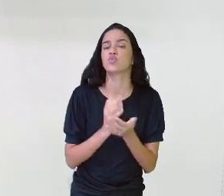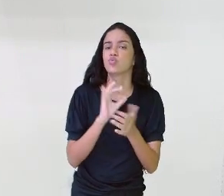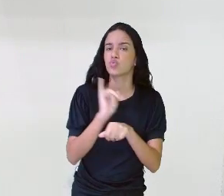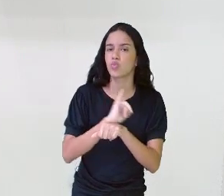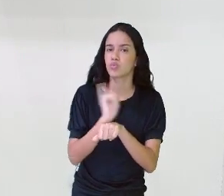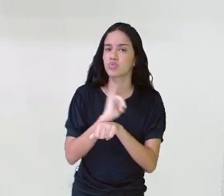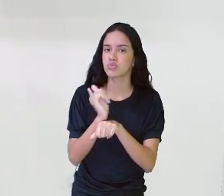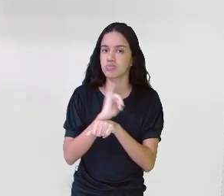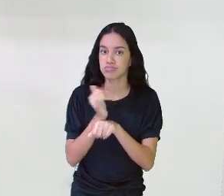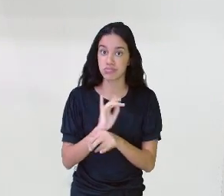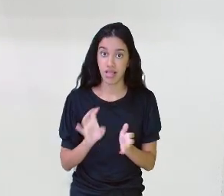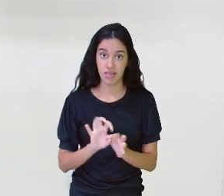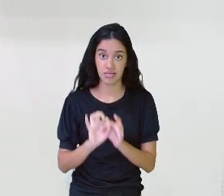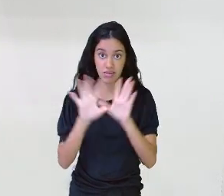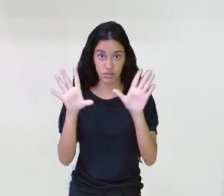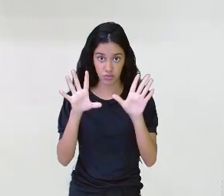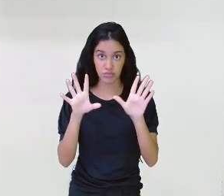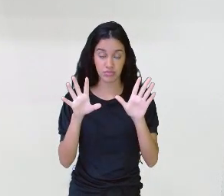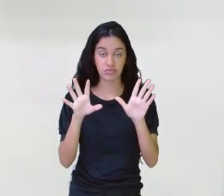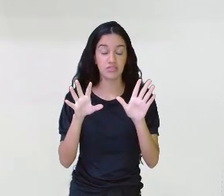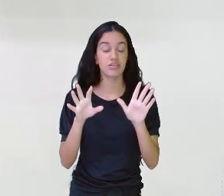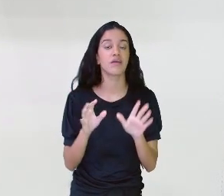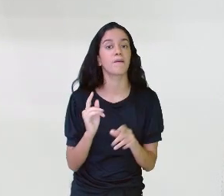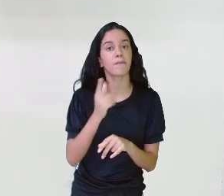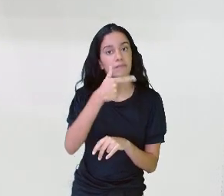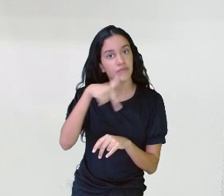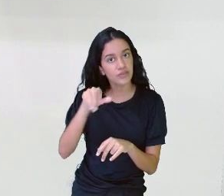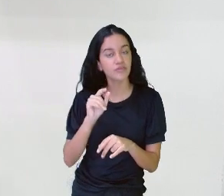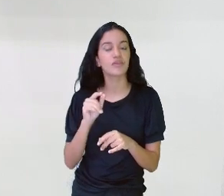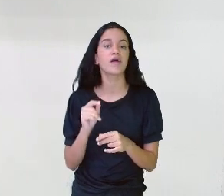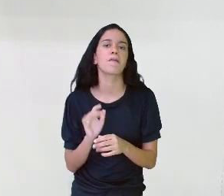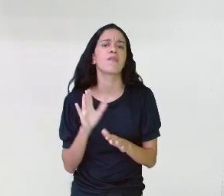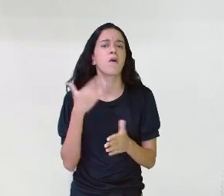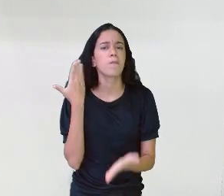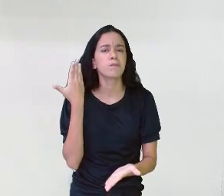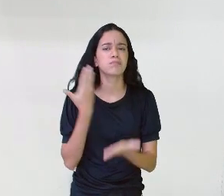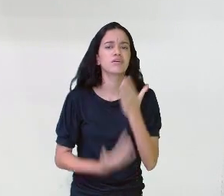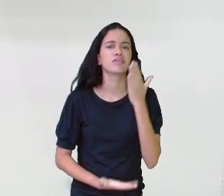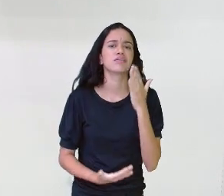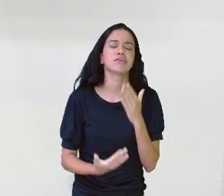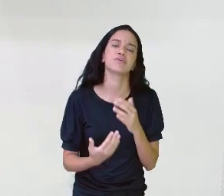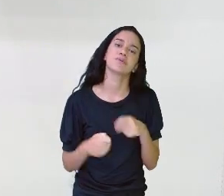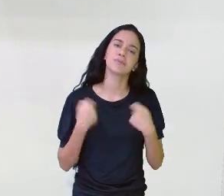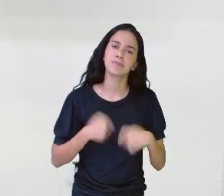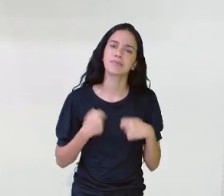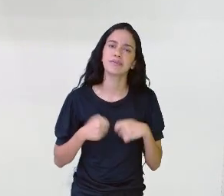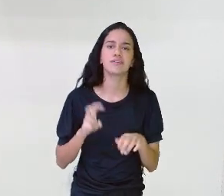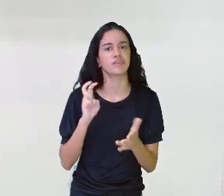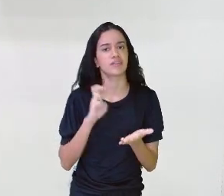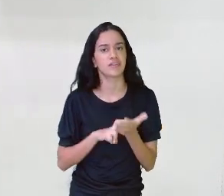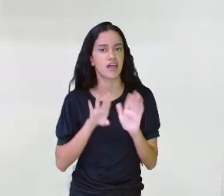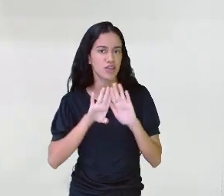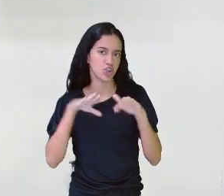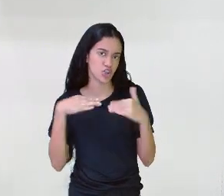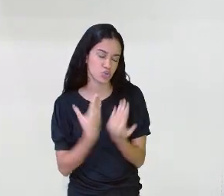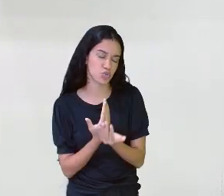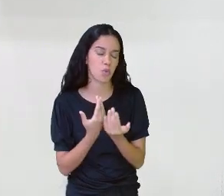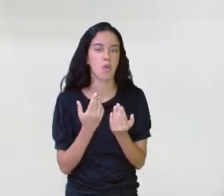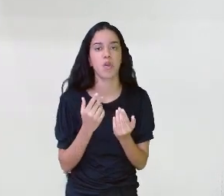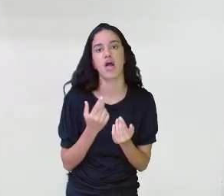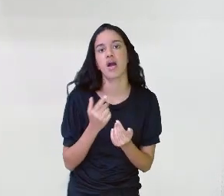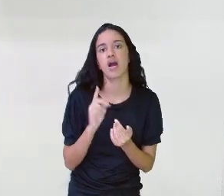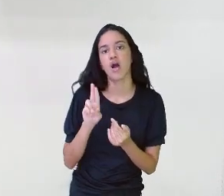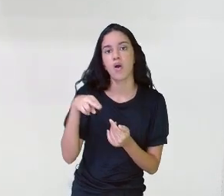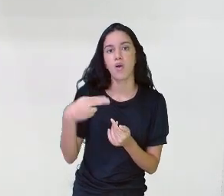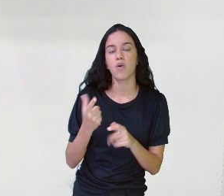serão disponibilizadas no canal do Educa Recife. Então, perdeu, precisou estar na escola, ou foi ao médico, ou